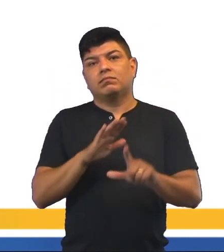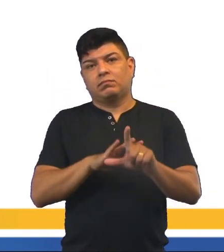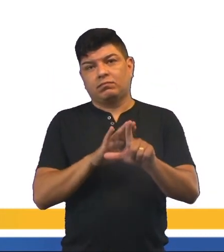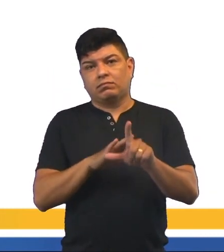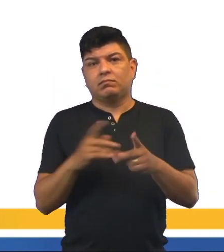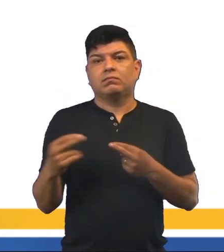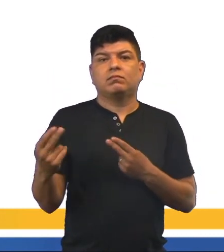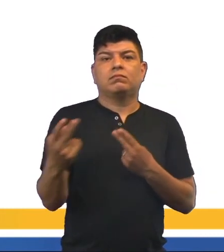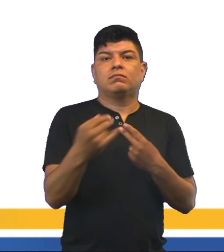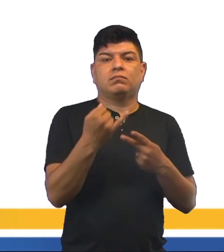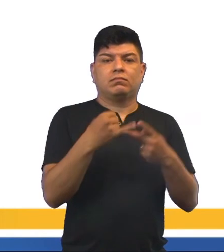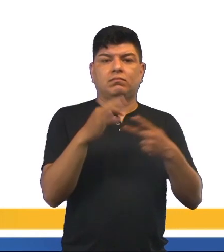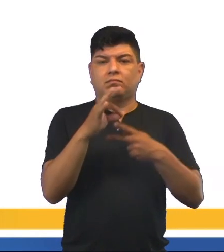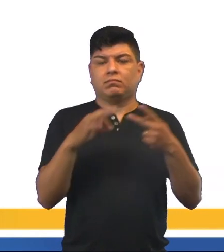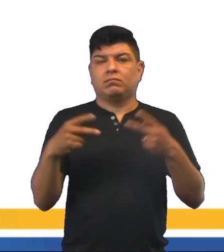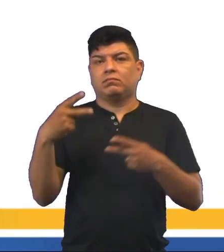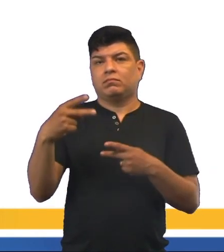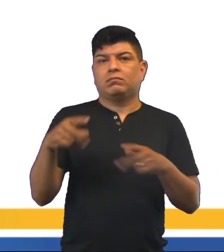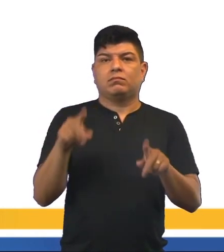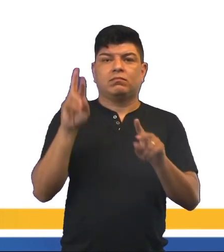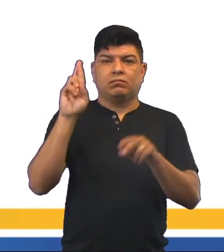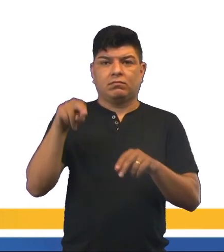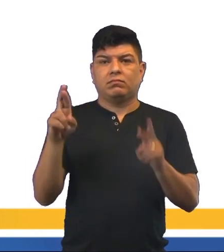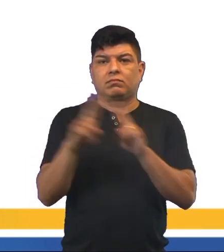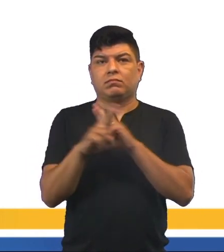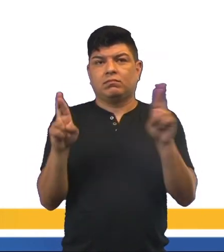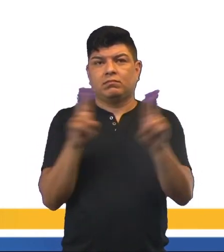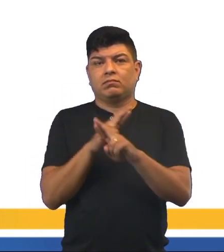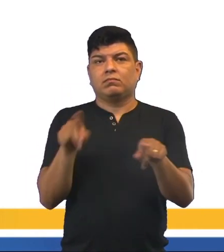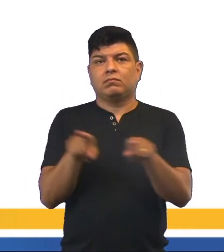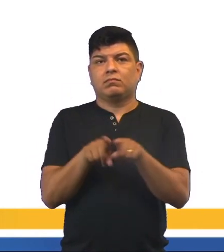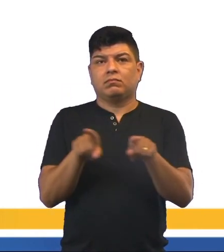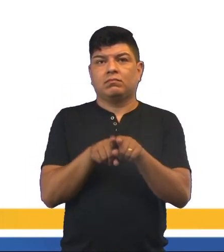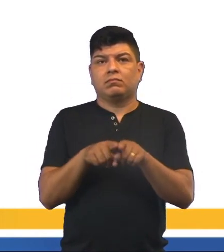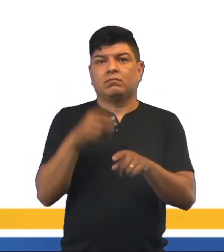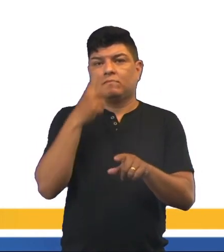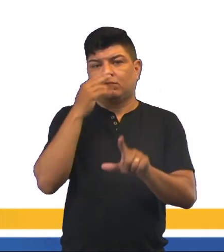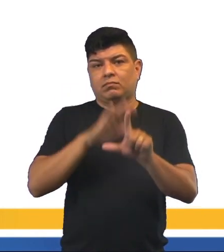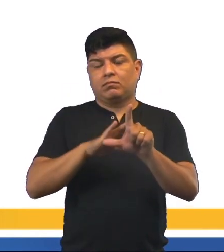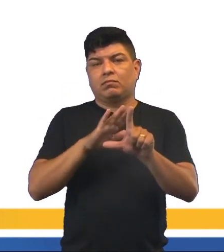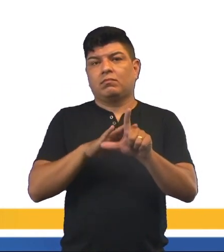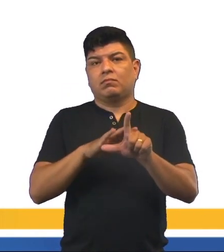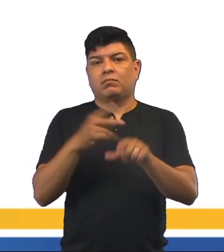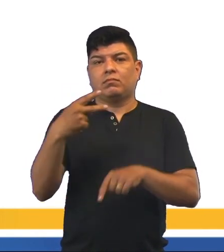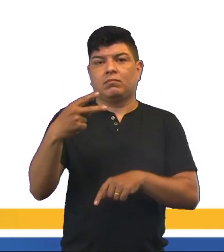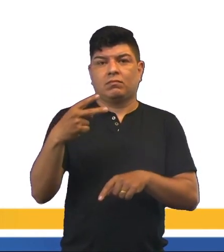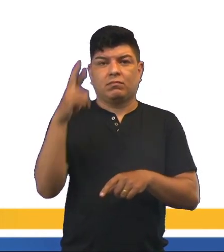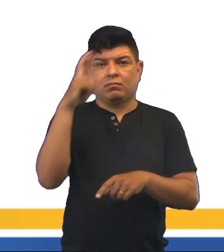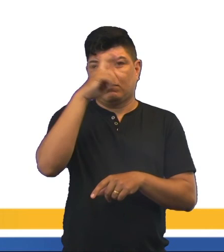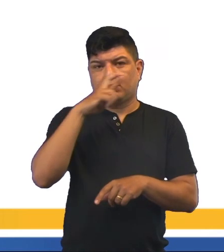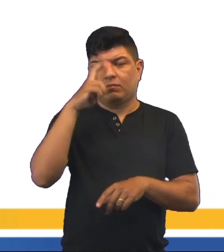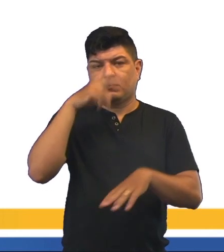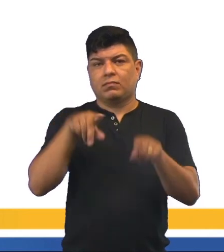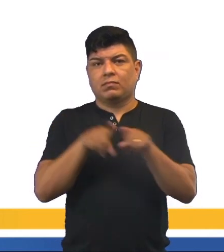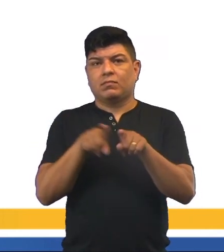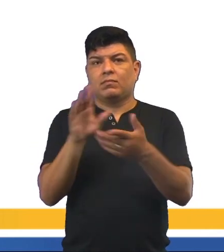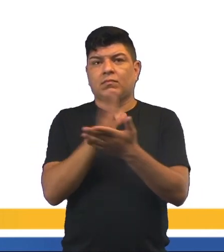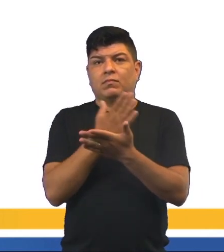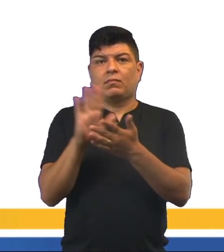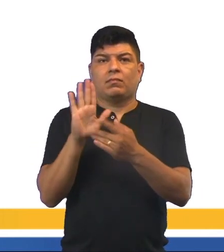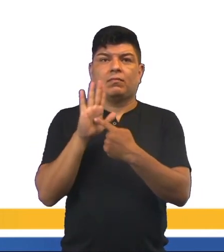os perímetros de dois polígonos e a relação da razão entre as áreas de dois polígonos. Observamos